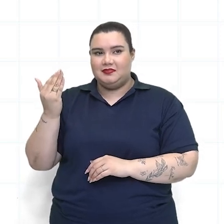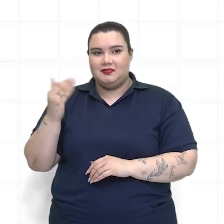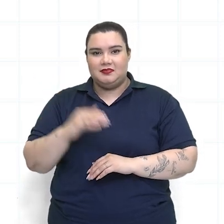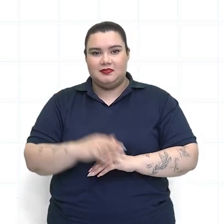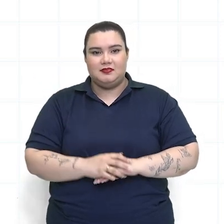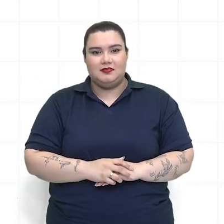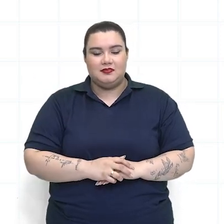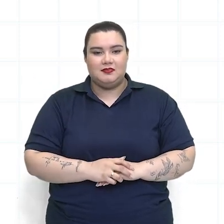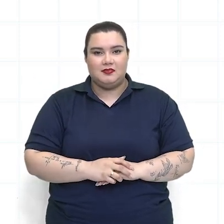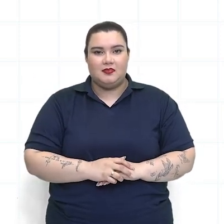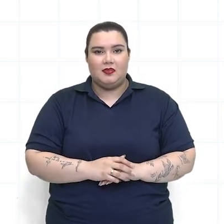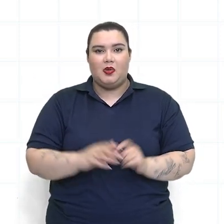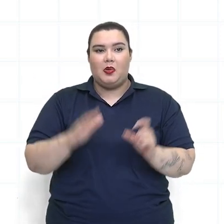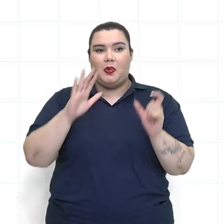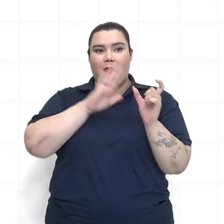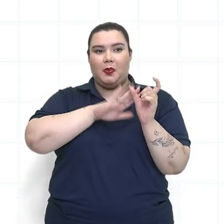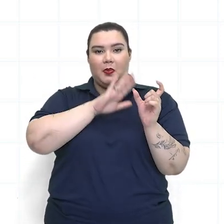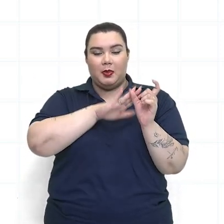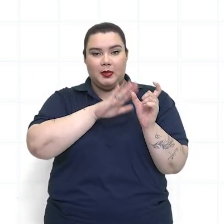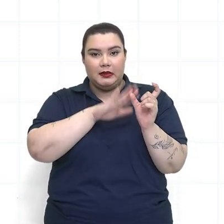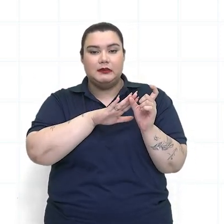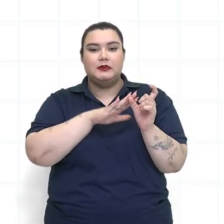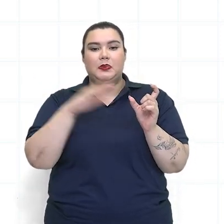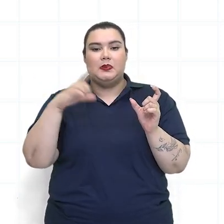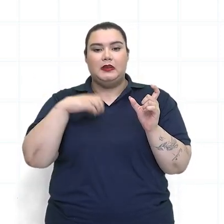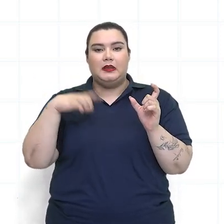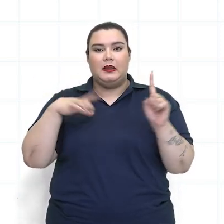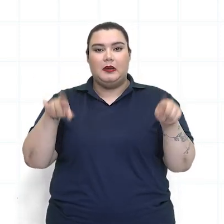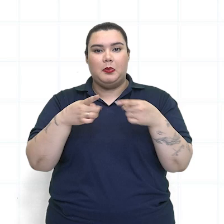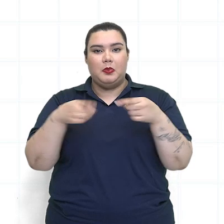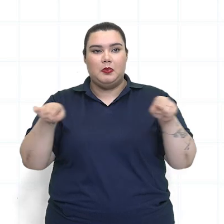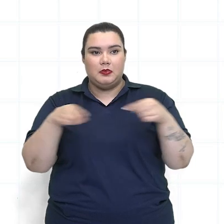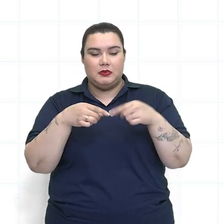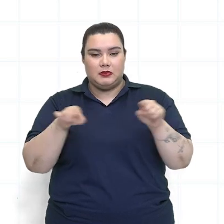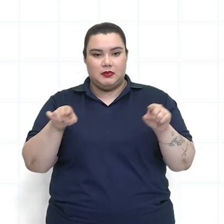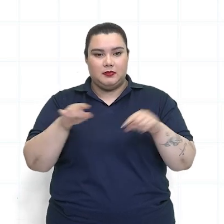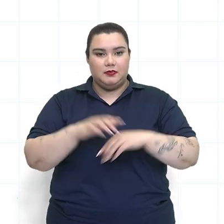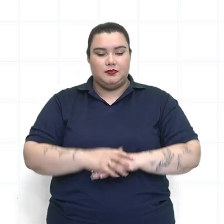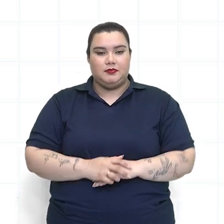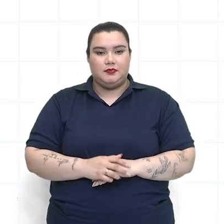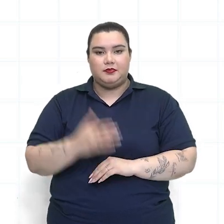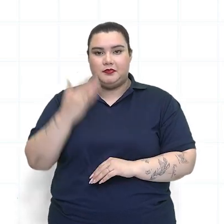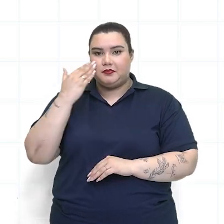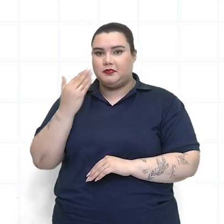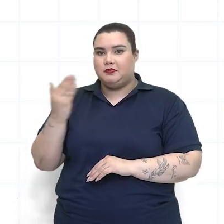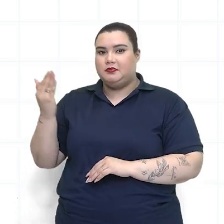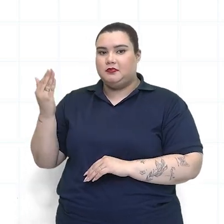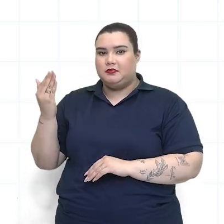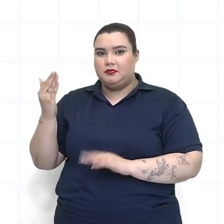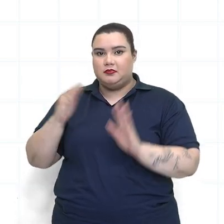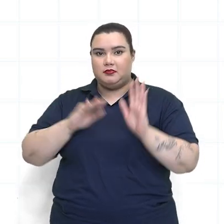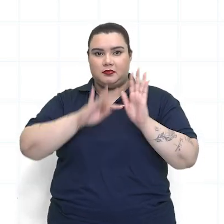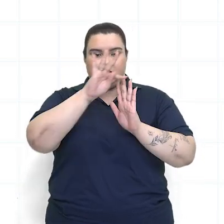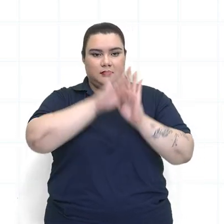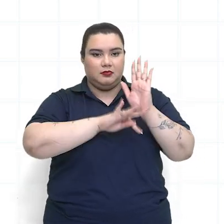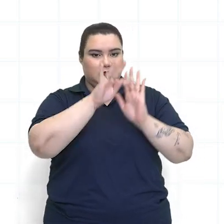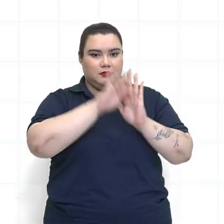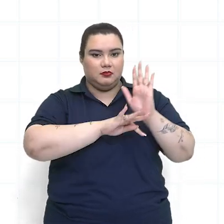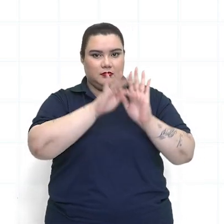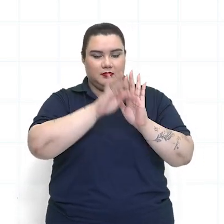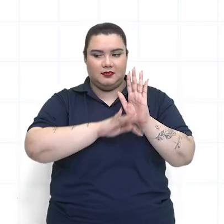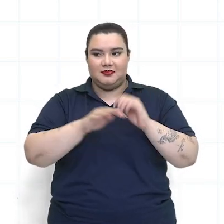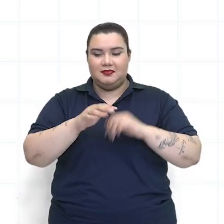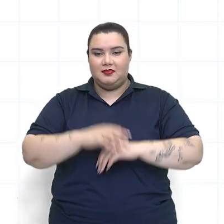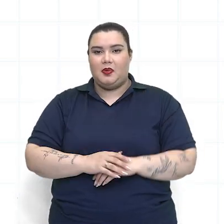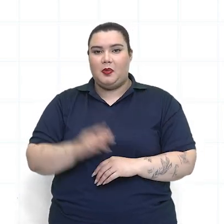Então, conotação em letra de música. Vejam só. Como fica lindo quando